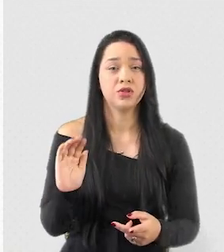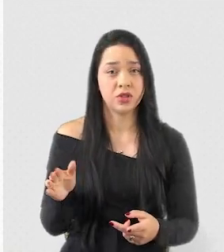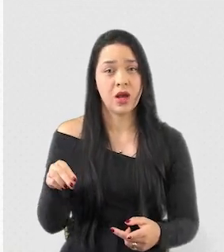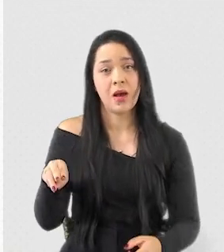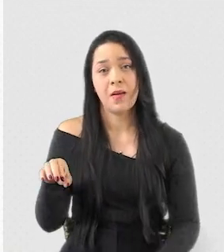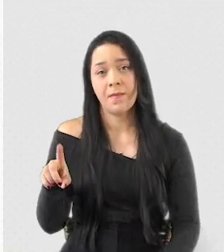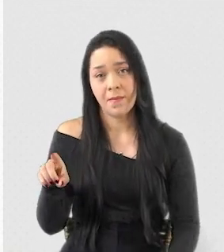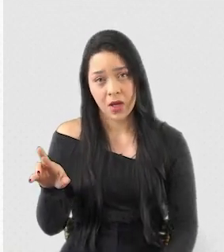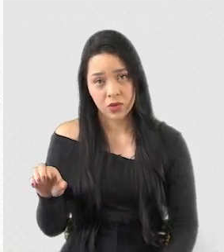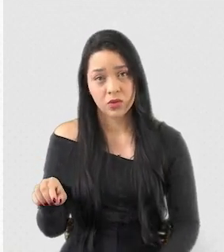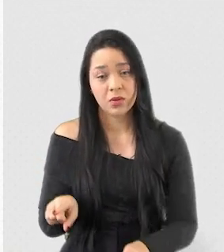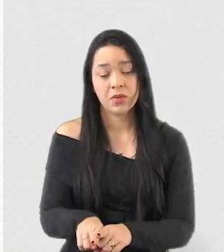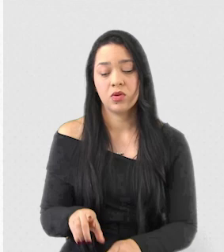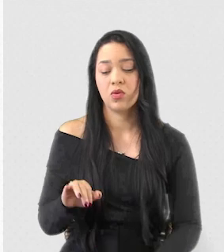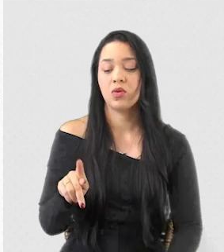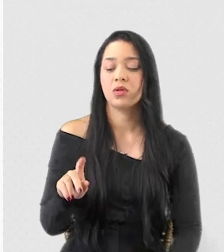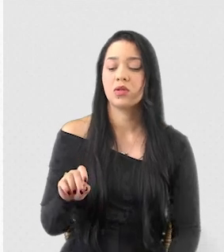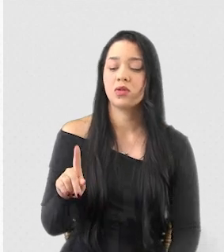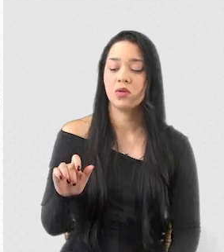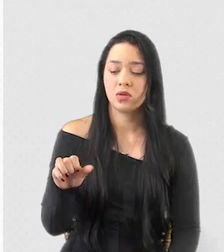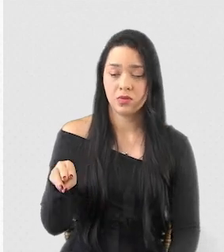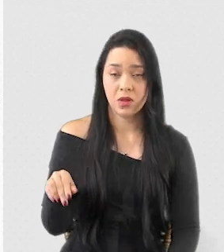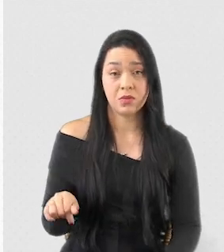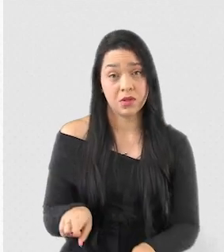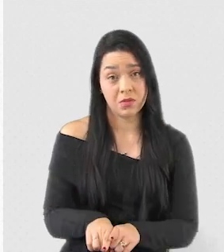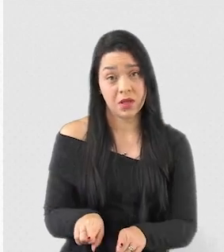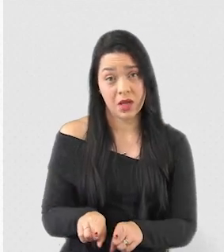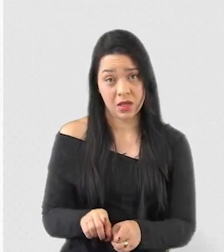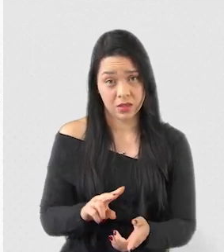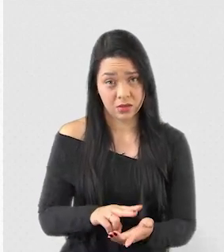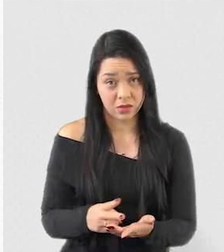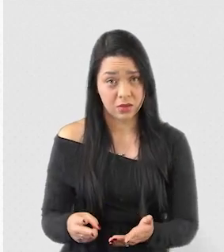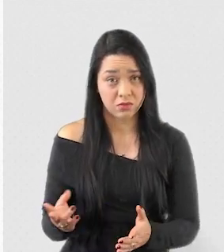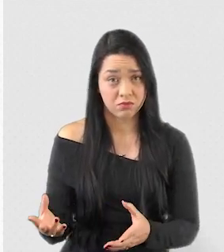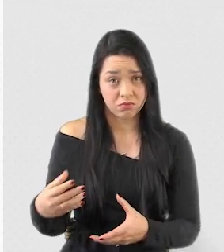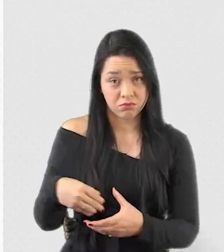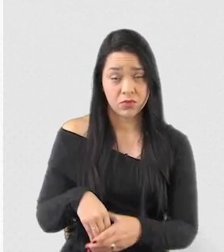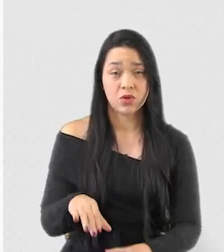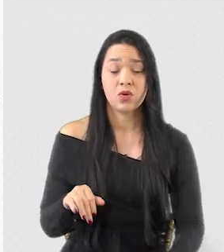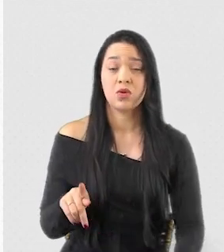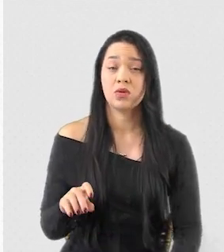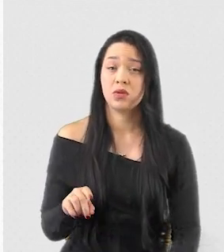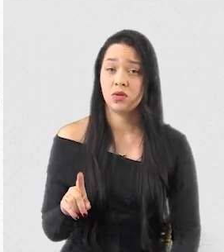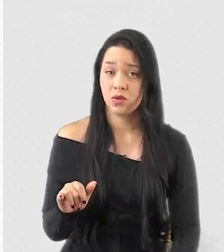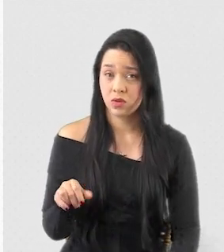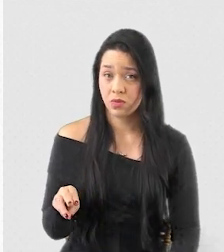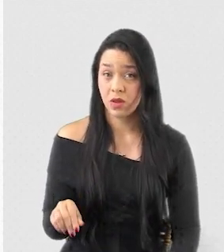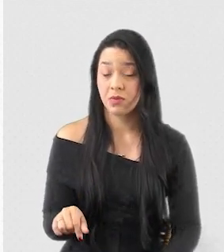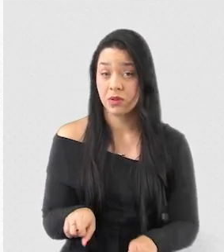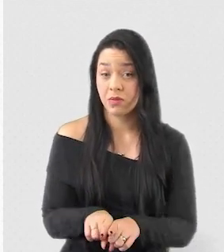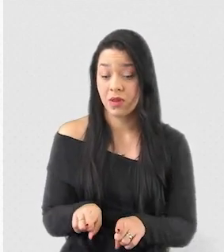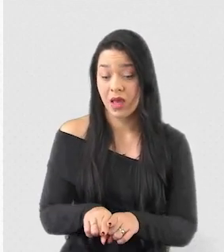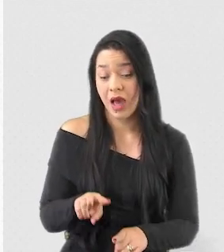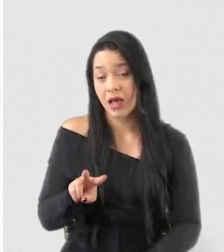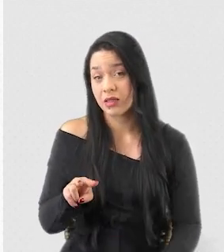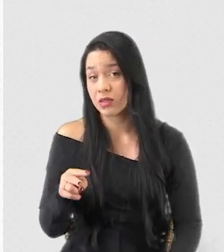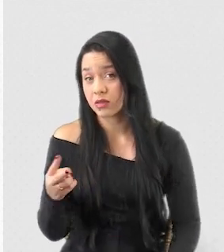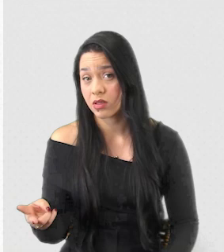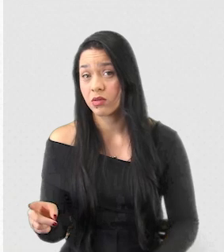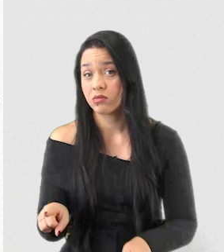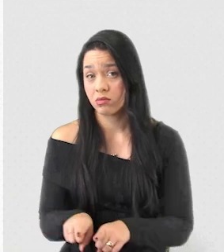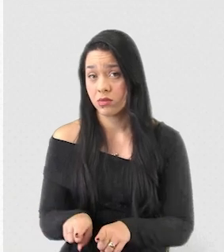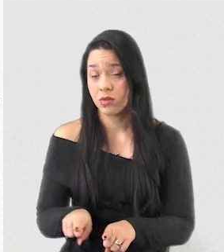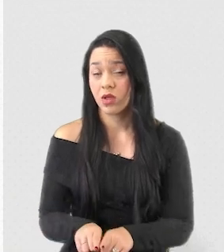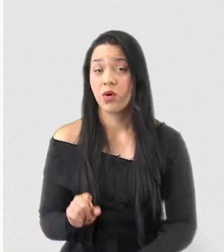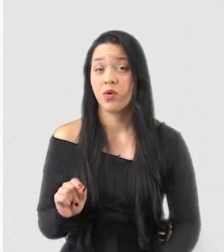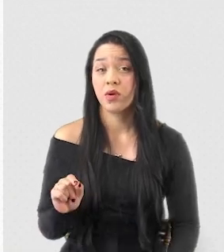maduro, que já está no citoplasma. Lembrando que a tradução ela acontece no citoplasma, pessoal, e a transcrição e a